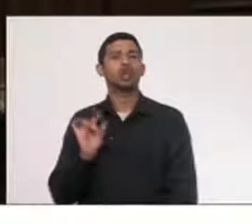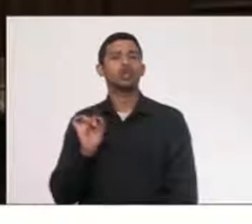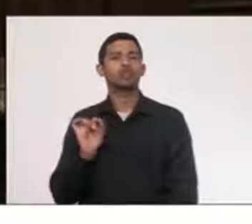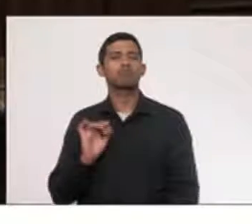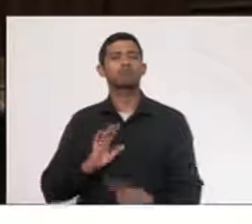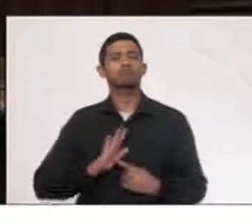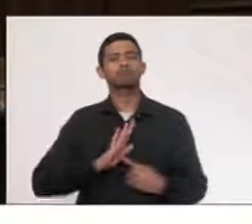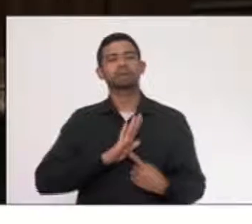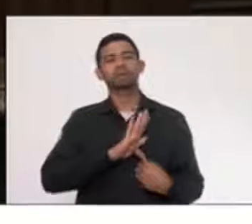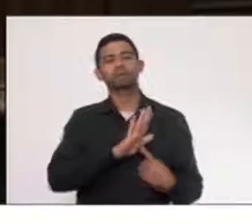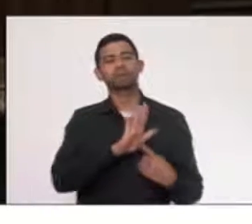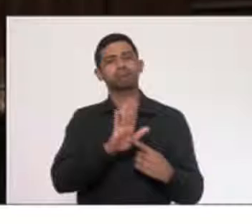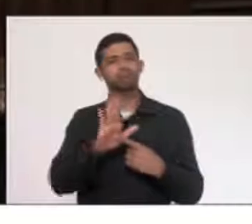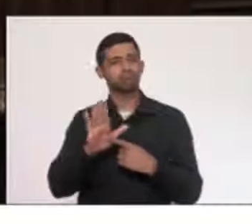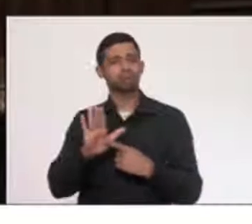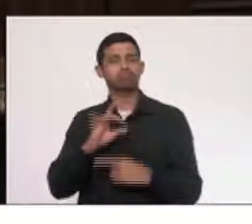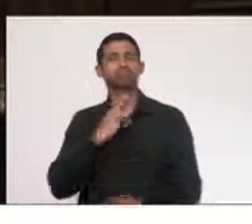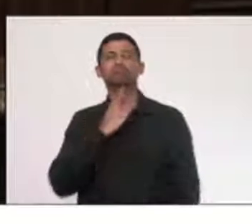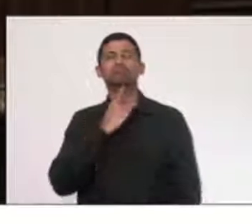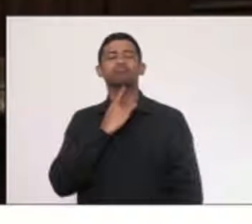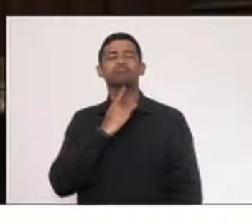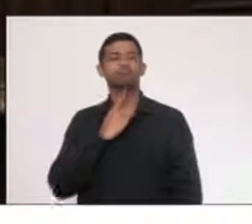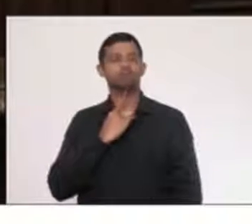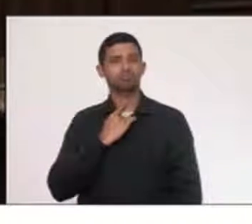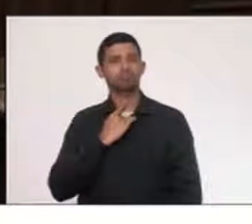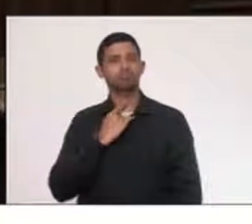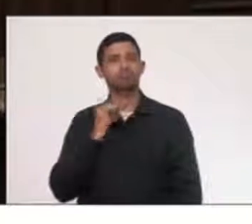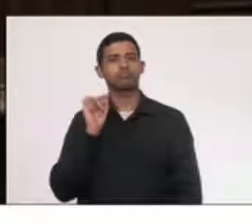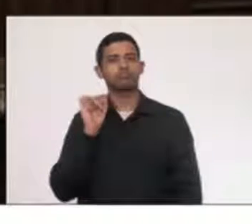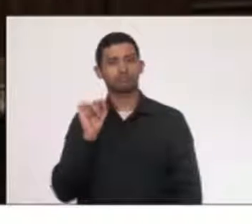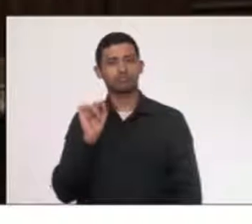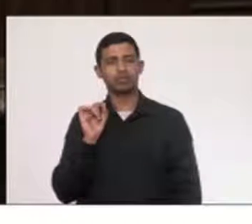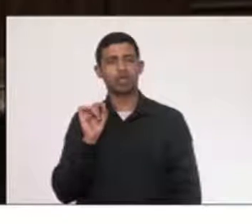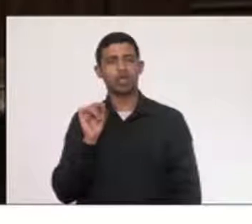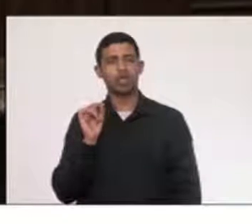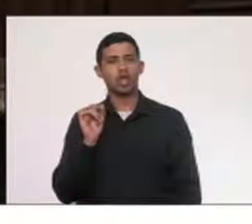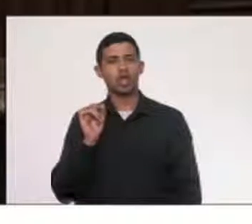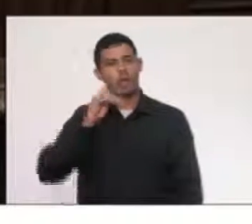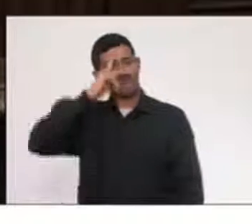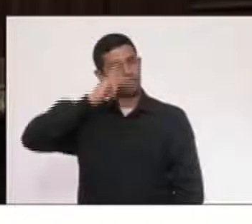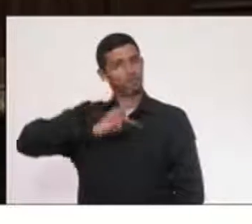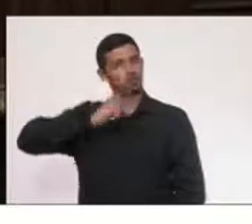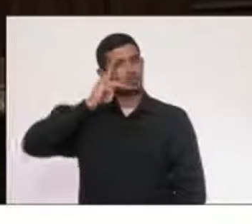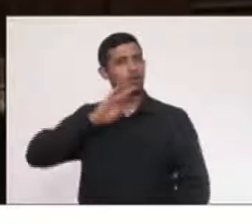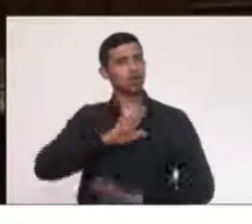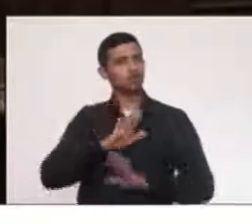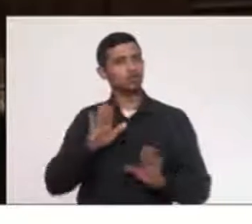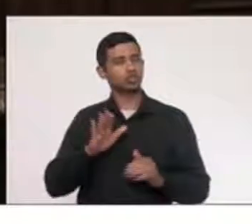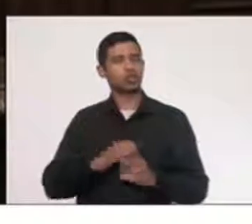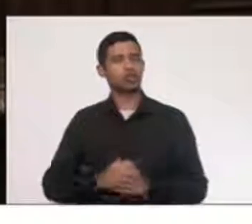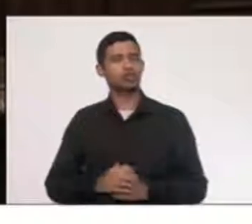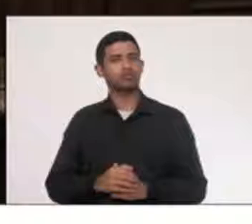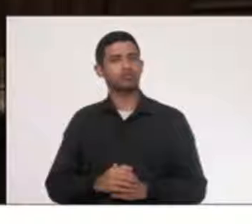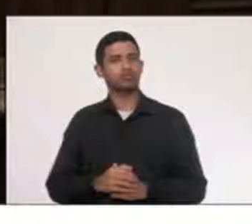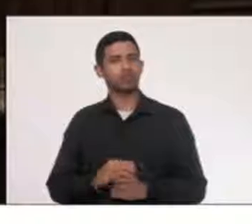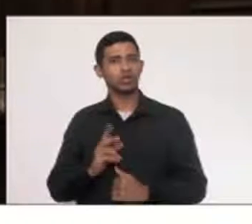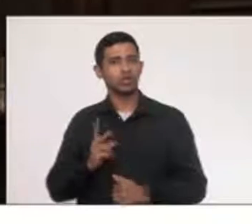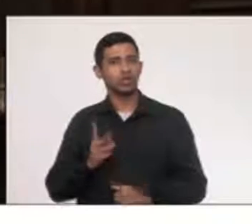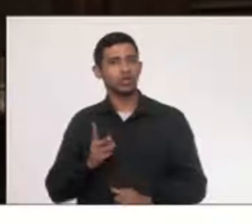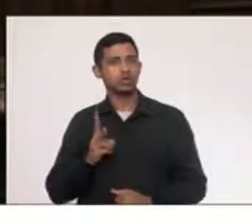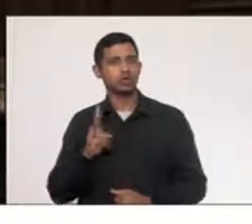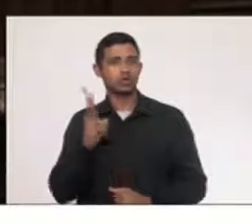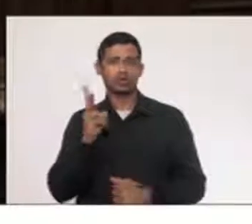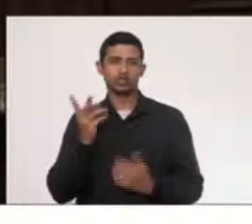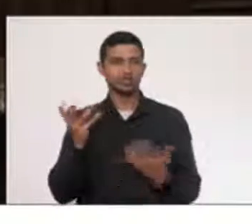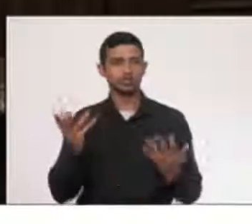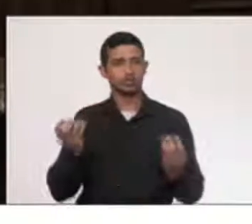corroborar o desejo de mão única, de manter o que era